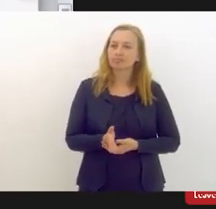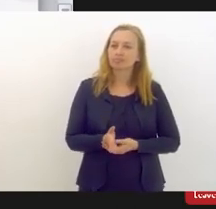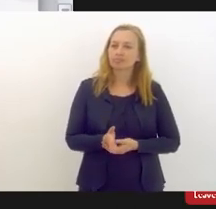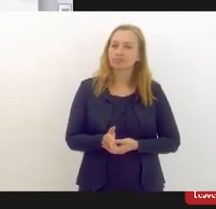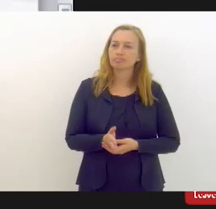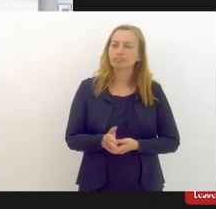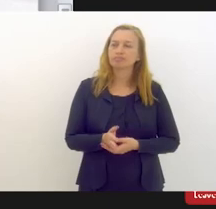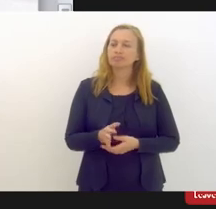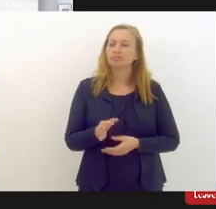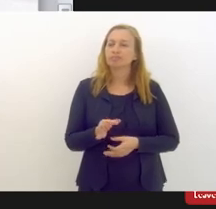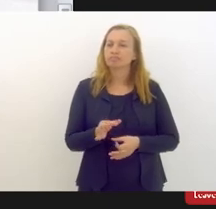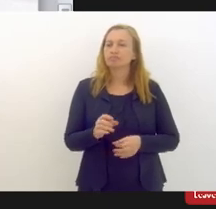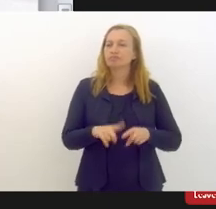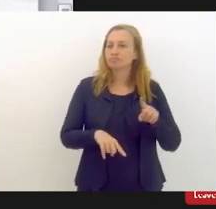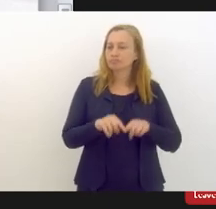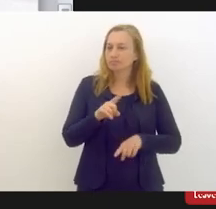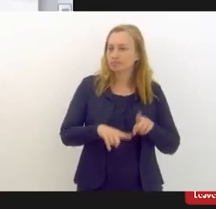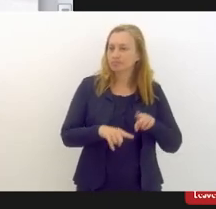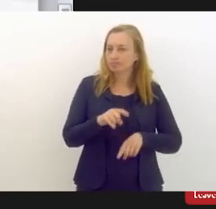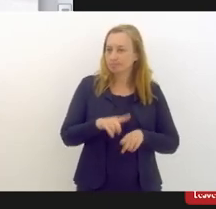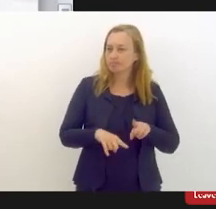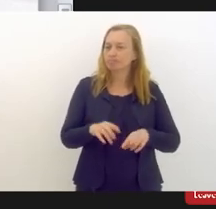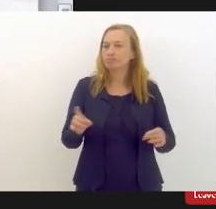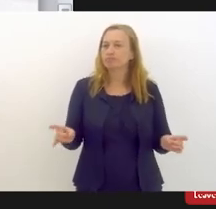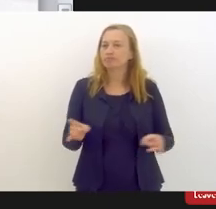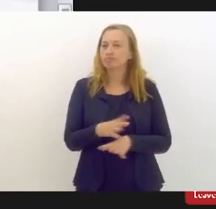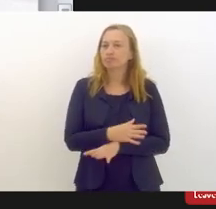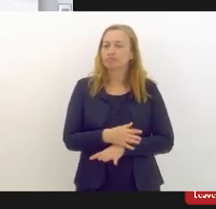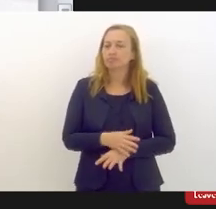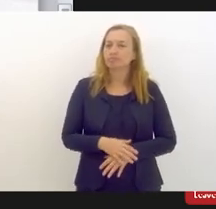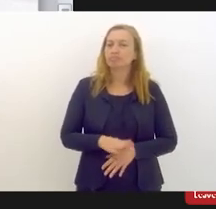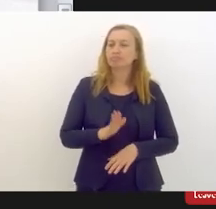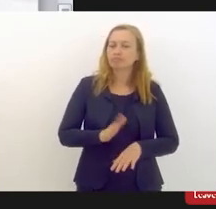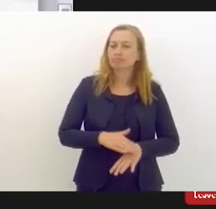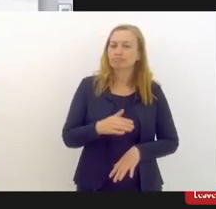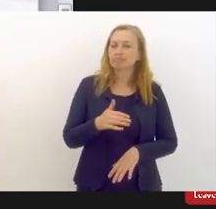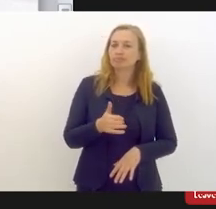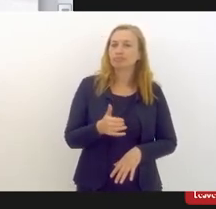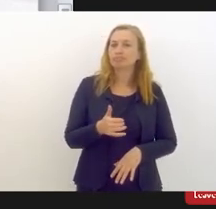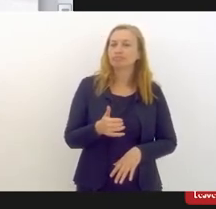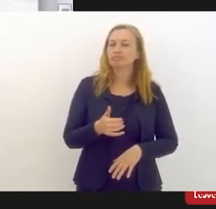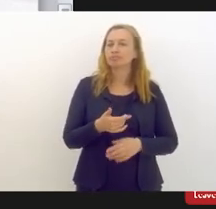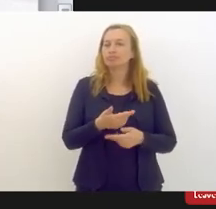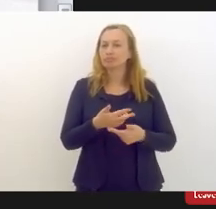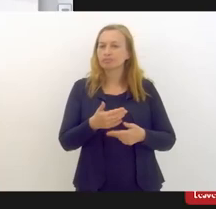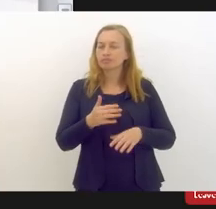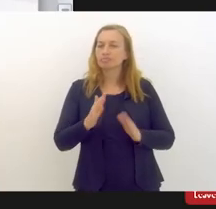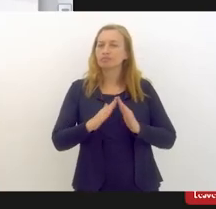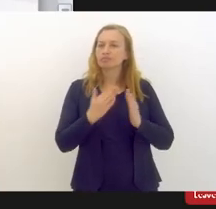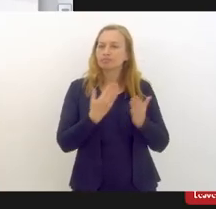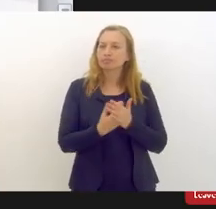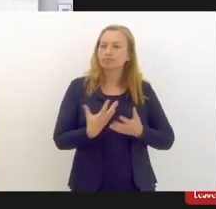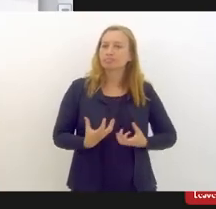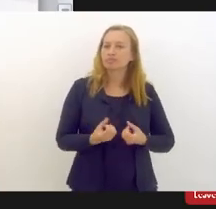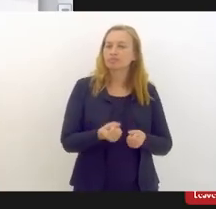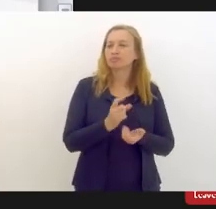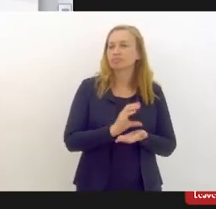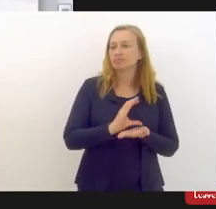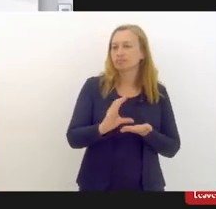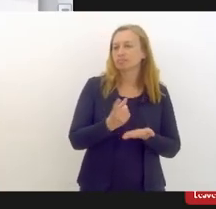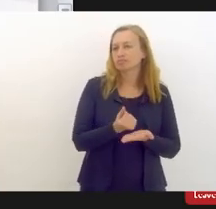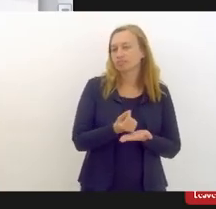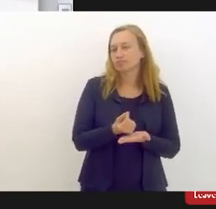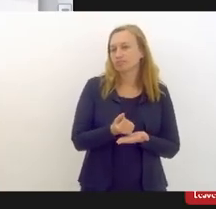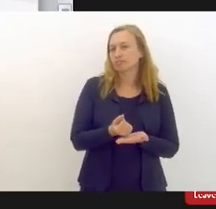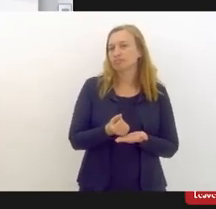equipamentos adquiridos e instalados, mas nós já temos mais de 16 escolas recebendo os recursos para fazer toda essa aquisição, de